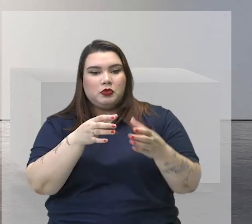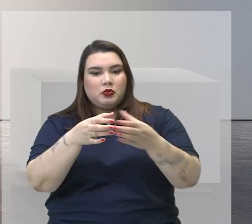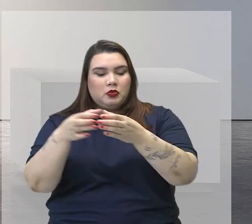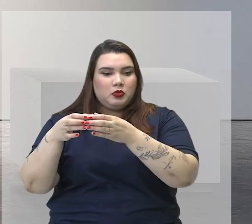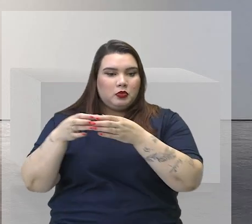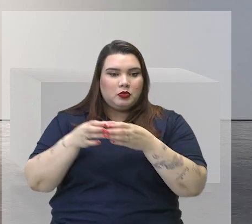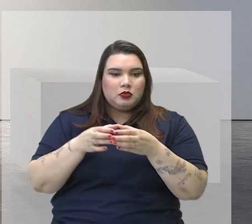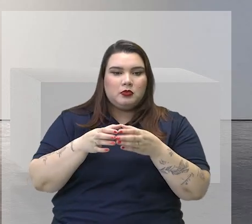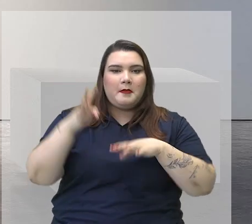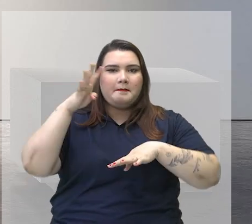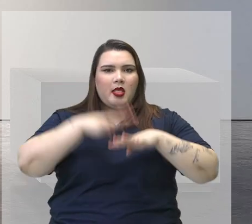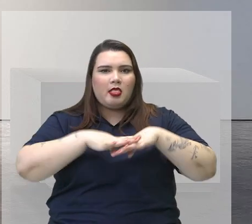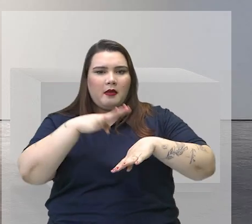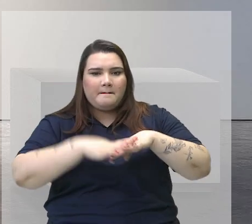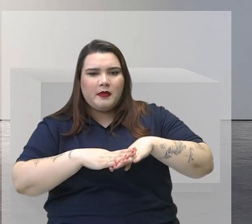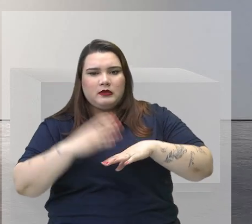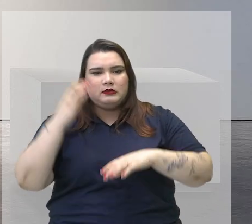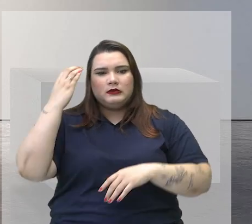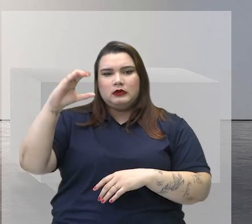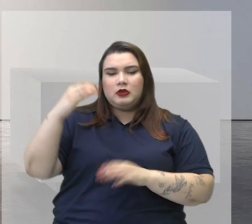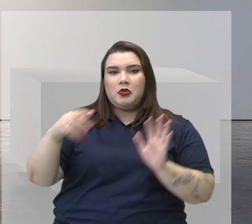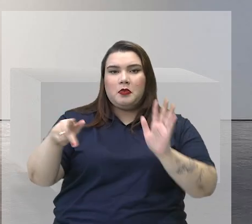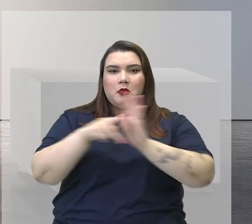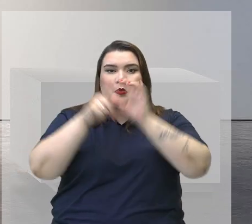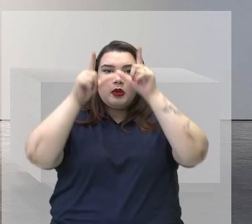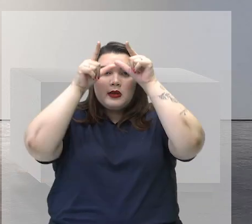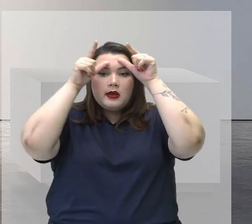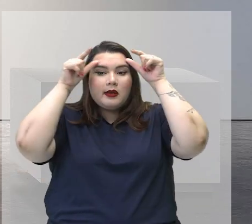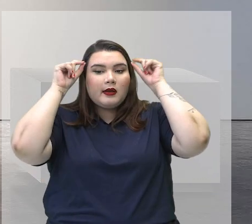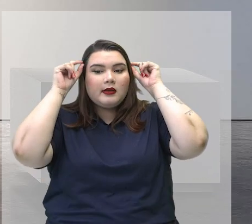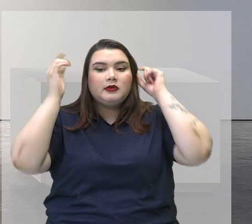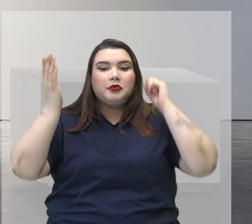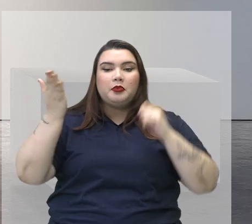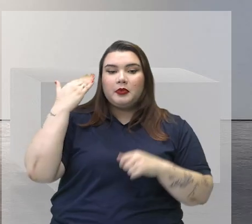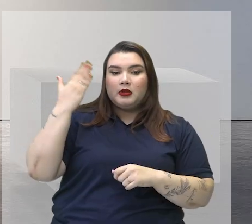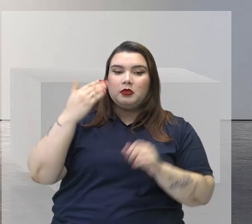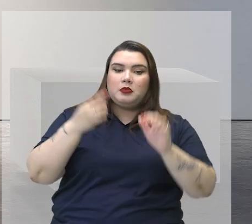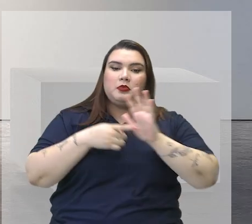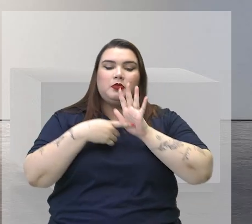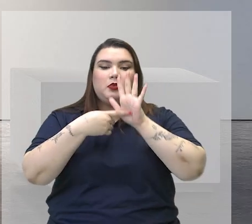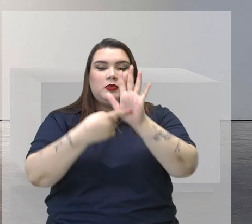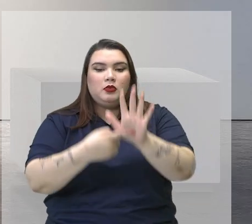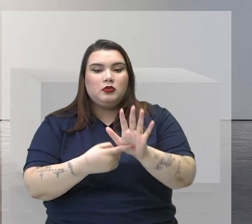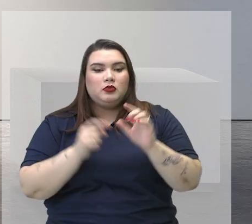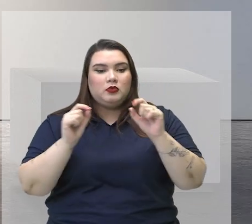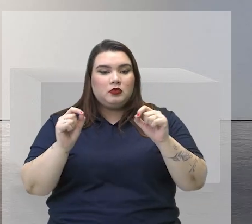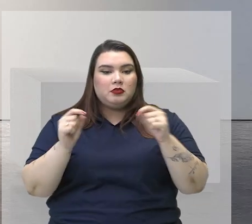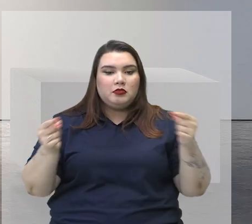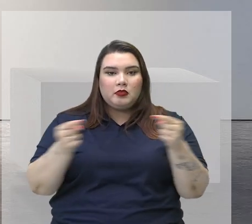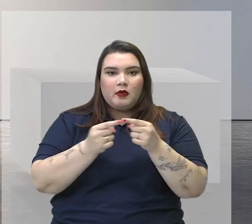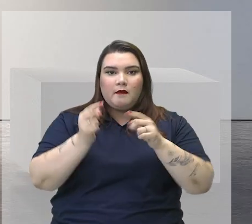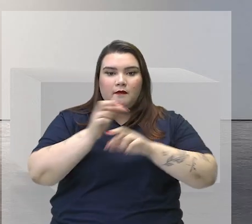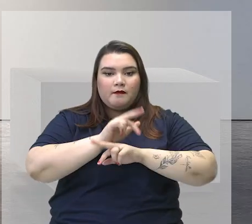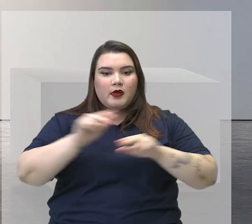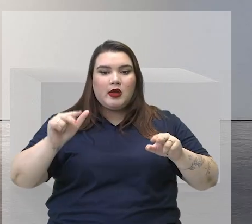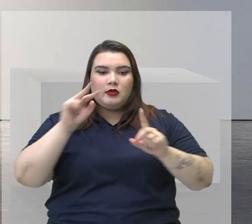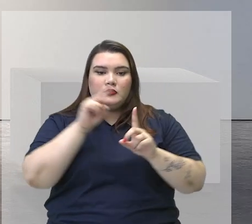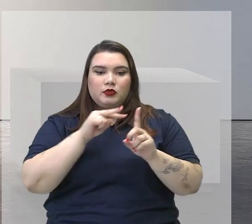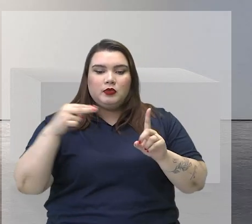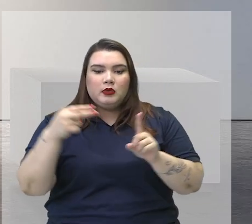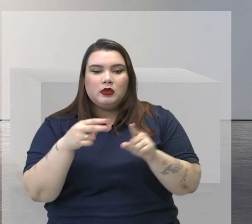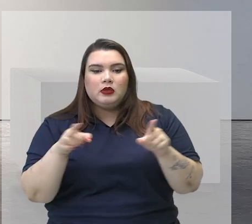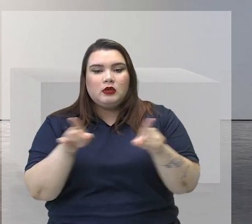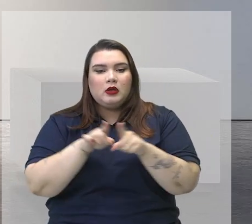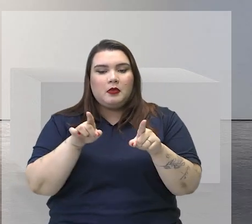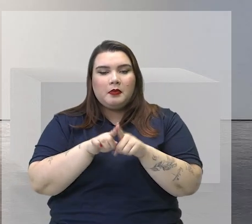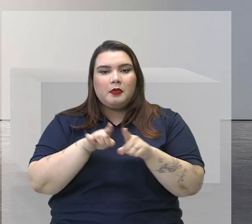filósofos, matemáticos e cientistas da Grécia Antiga, destacando a convergência de diferentes perspectivas